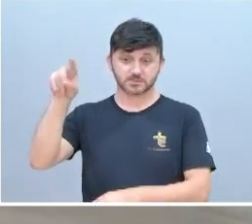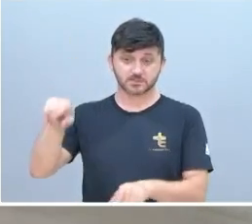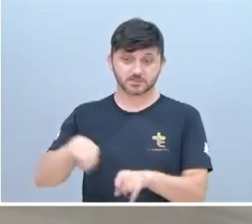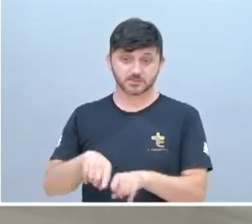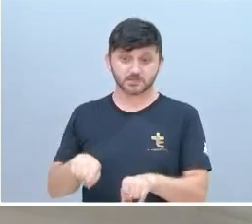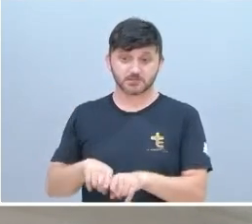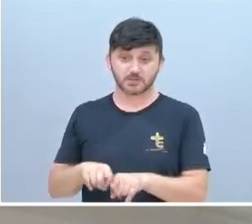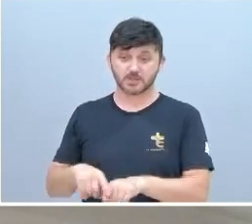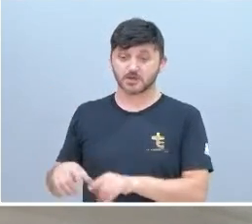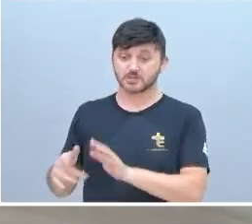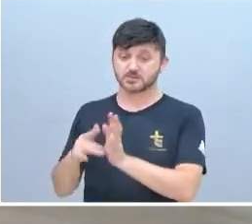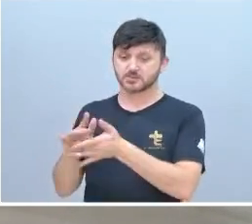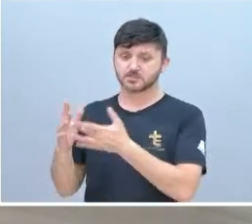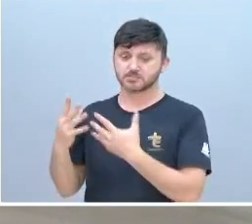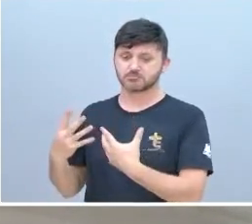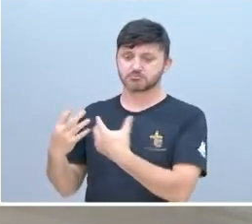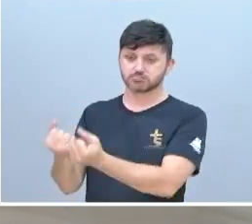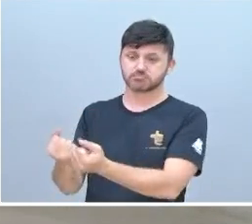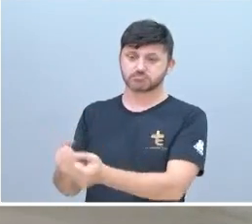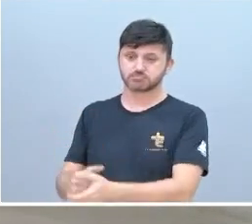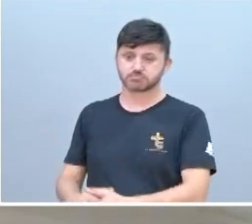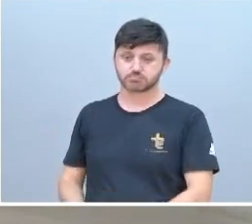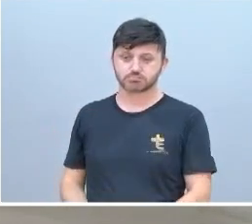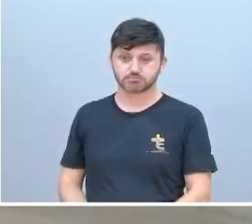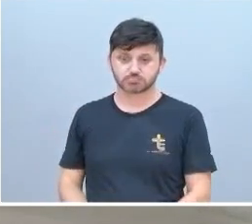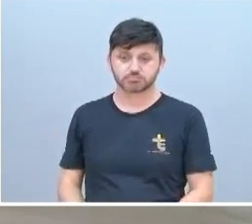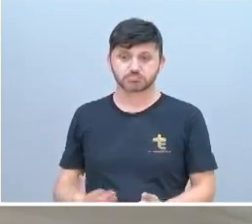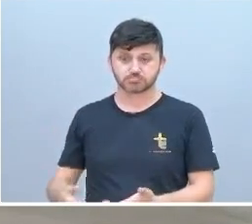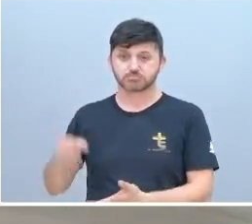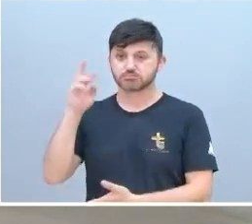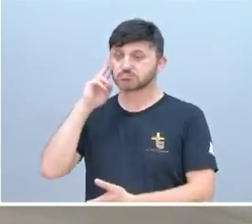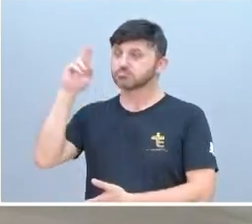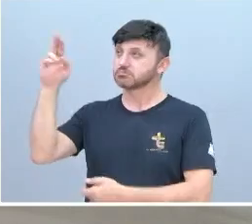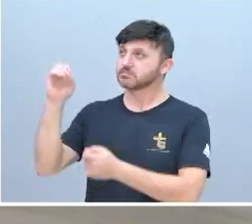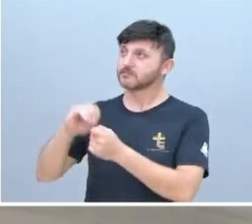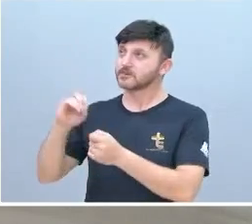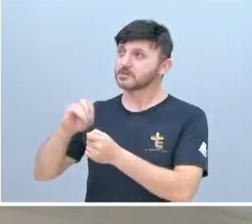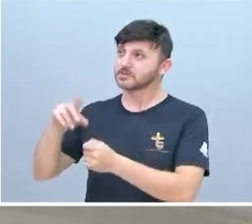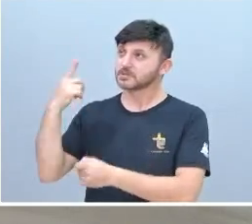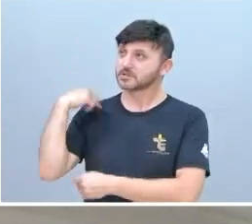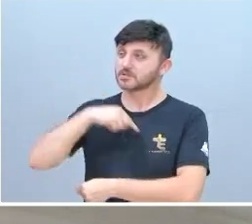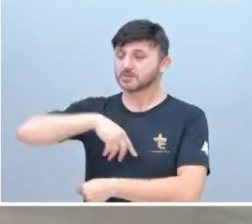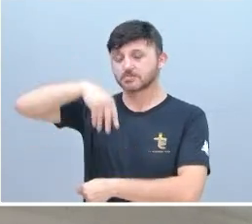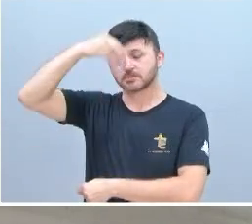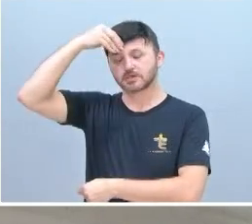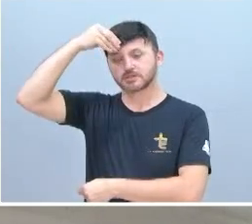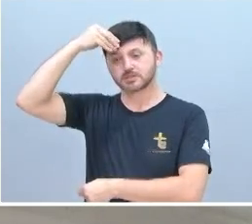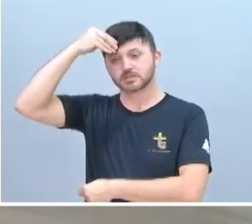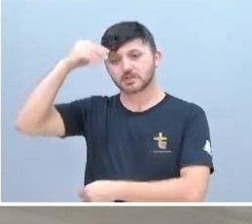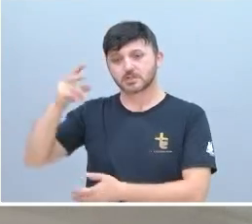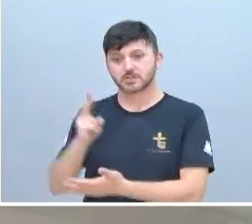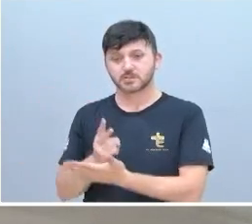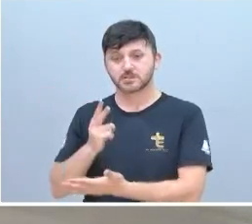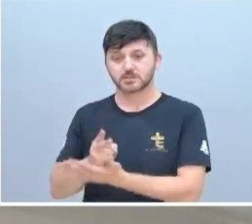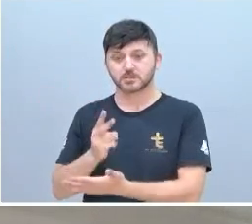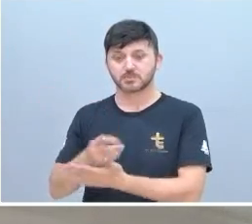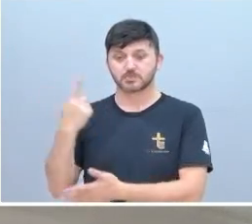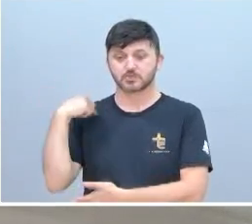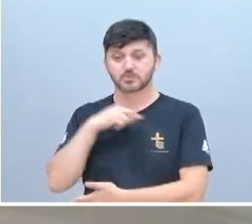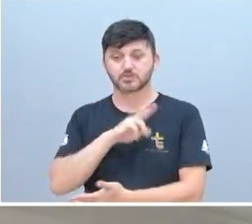imitação de Jesus. Que o Senhor nos faça batizados e verdadeiros